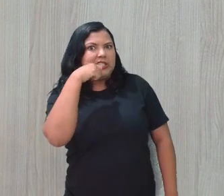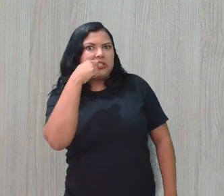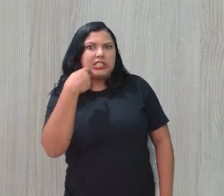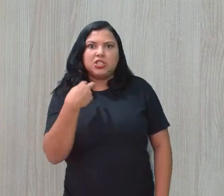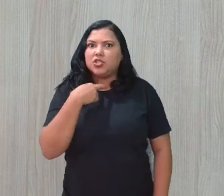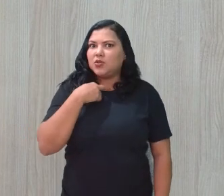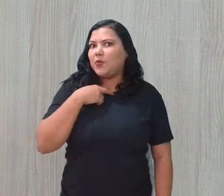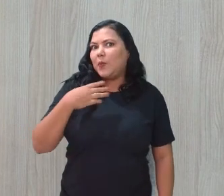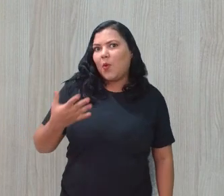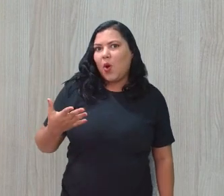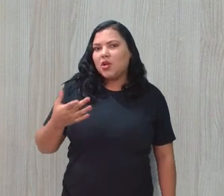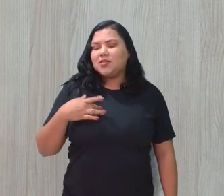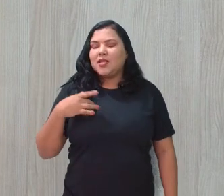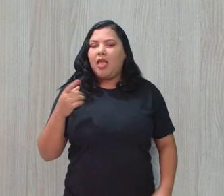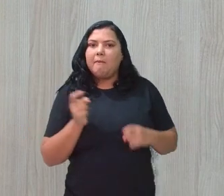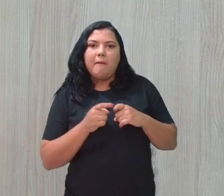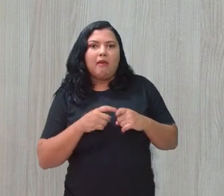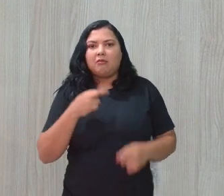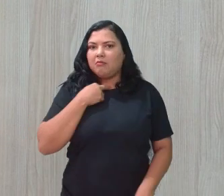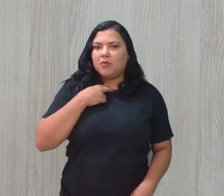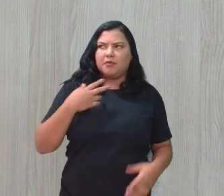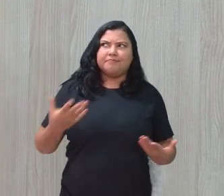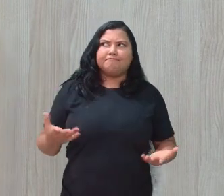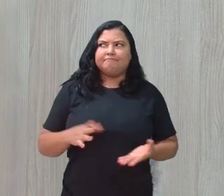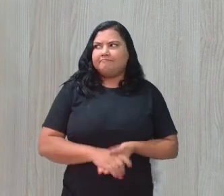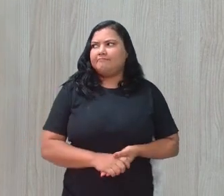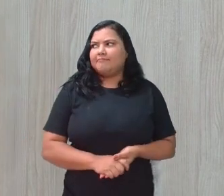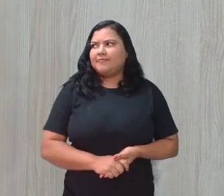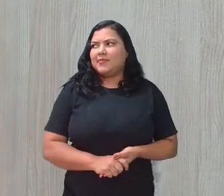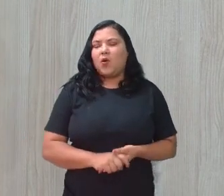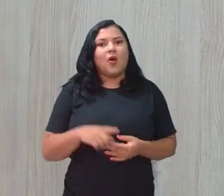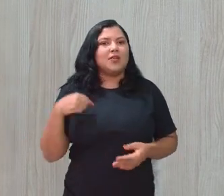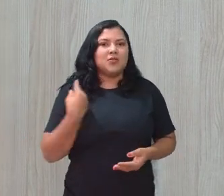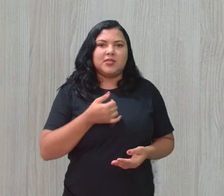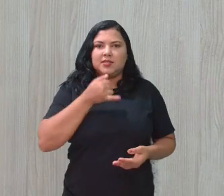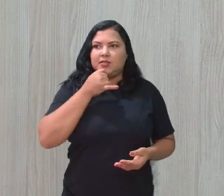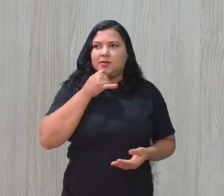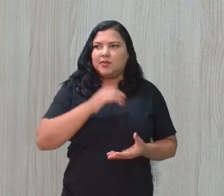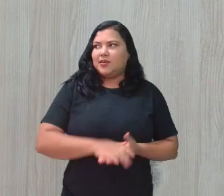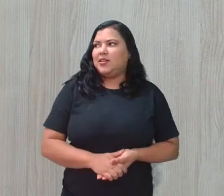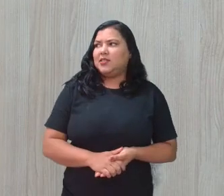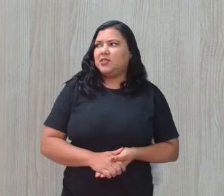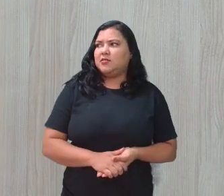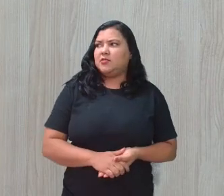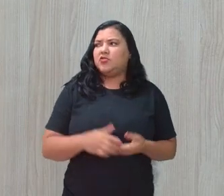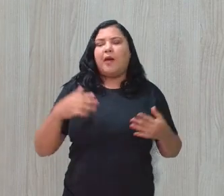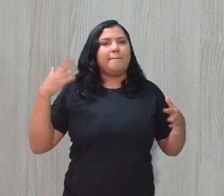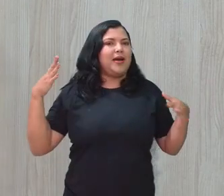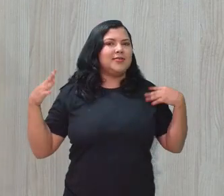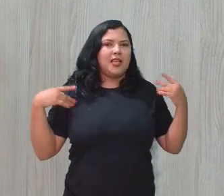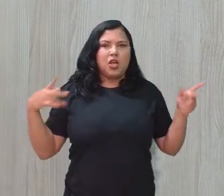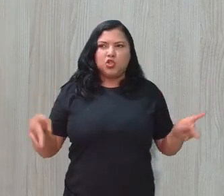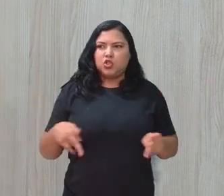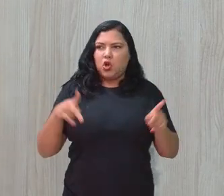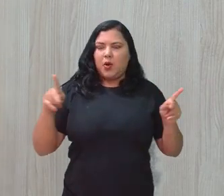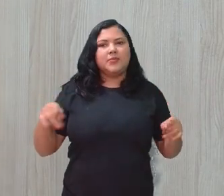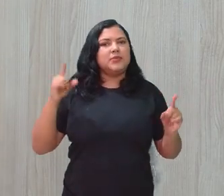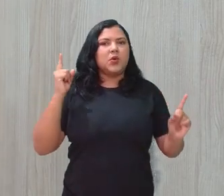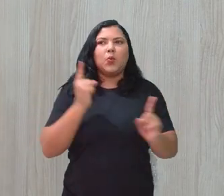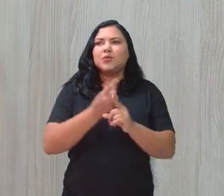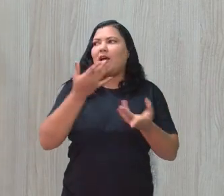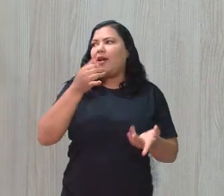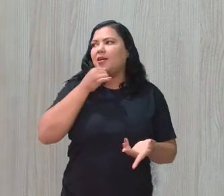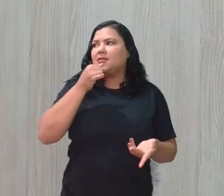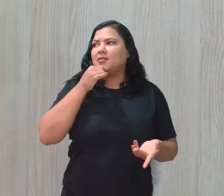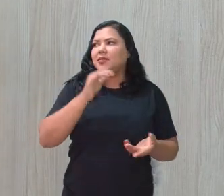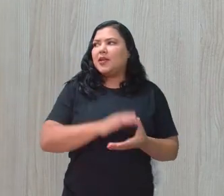não pode. Ah, é um médico, não pode. Igual a gente, quando a gente vai, né, Camila? A gente vai passear no shopping. Se encontrar,